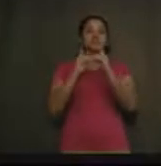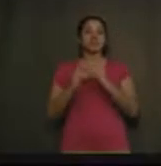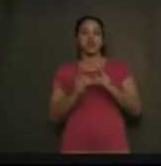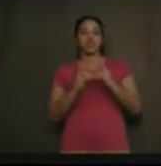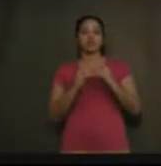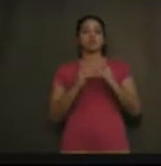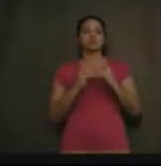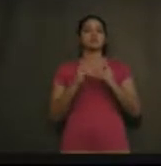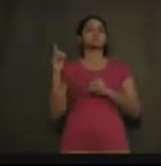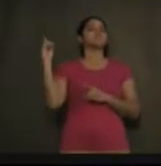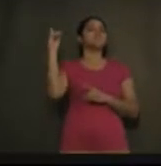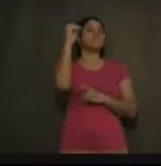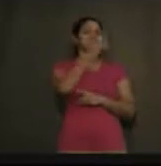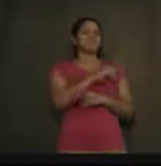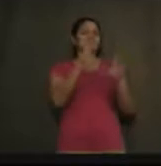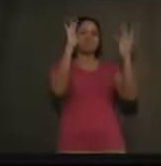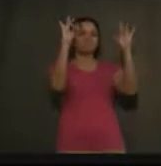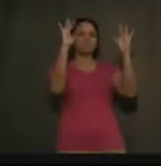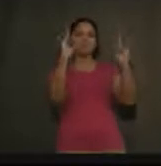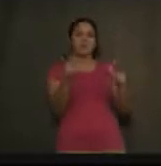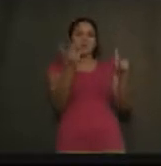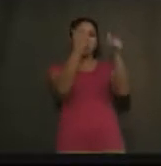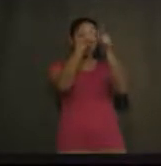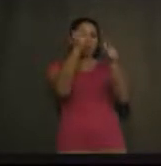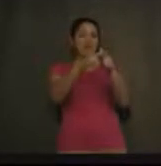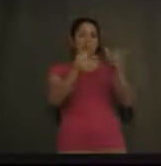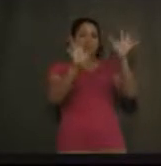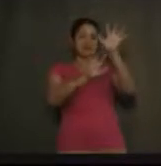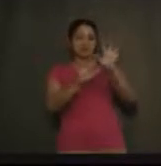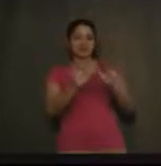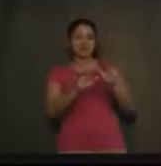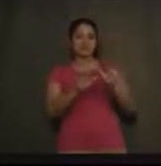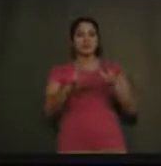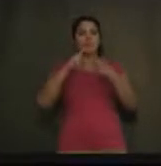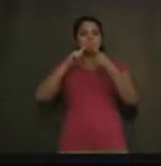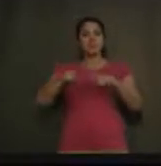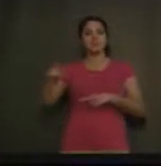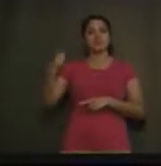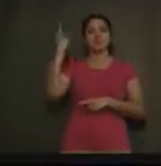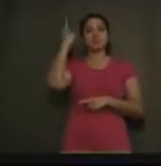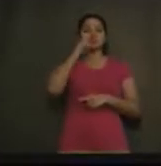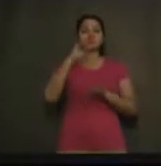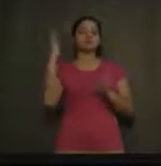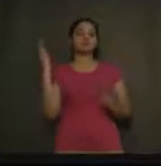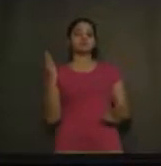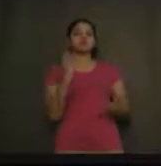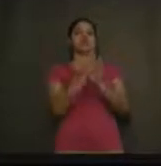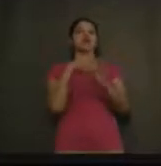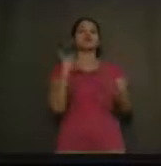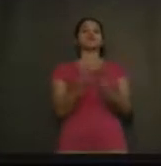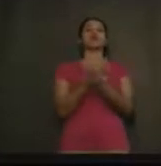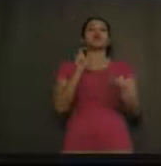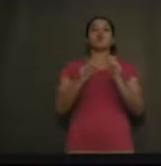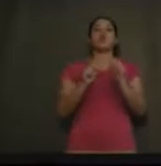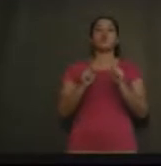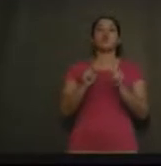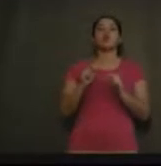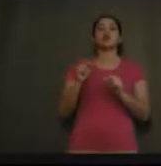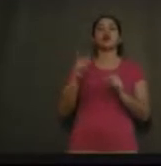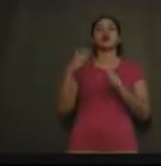evolução dos sistemas dinâmicos é um problema difícil. Ele identificou esse fenômeno, que até hoje nós sabemos que é realmente um